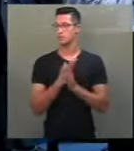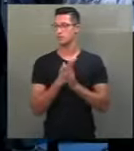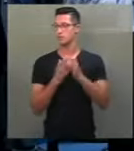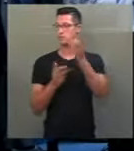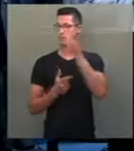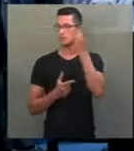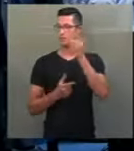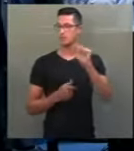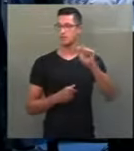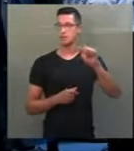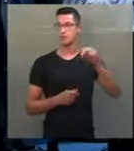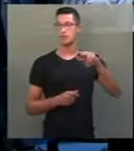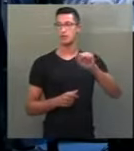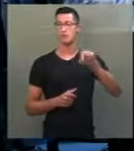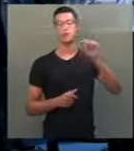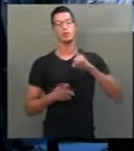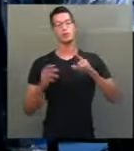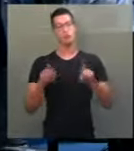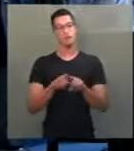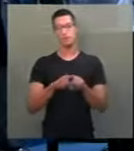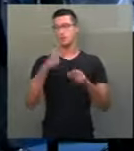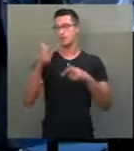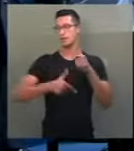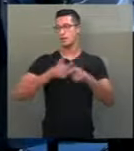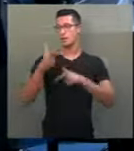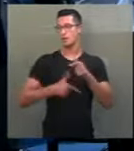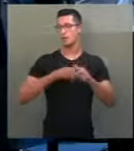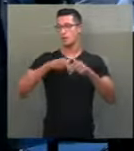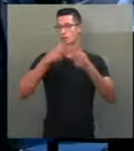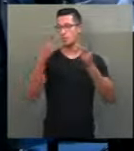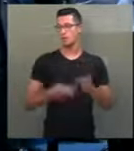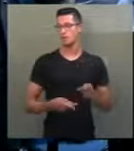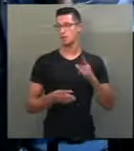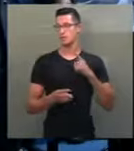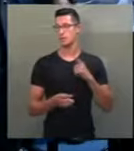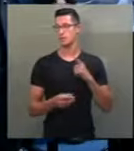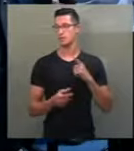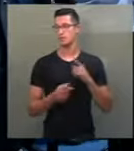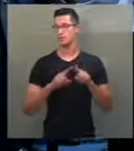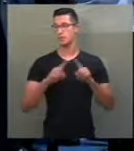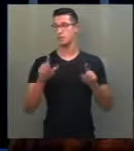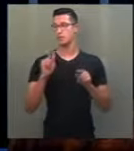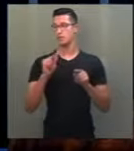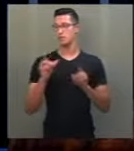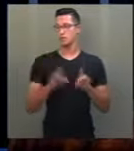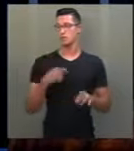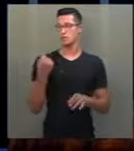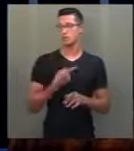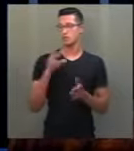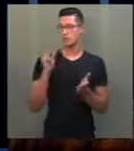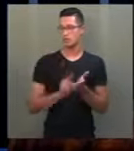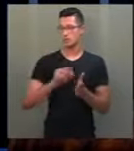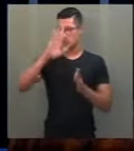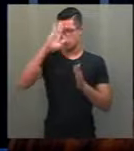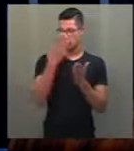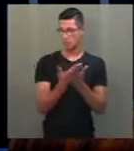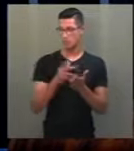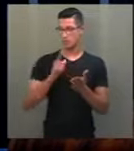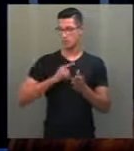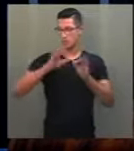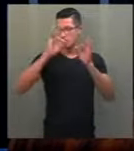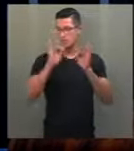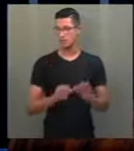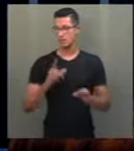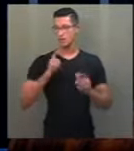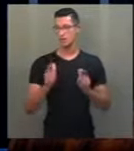deputado Aguinaldo Ribeiro, que tanto também trabalhou por essa matéria. Mas o que me deixa realmente confiante é ter absoluta certeza